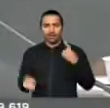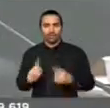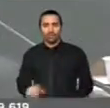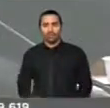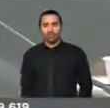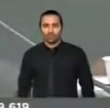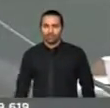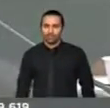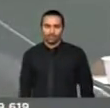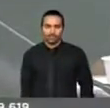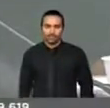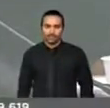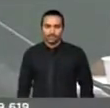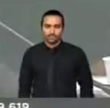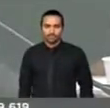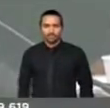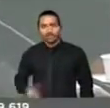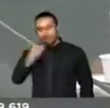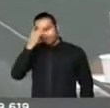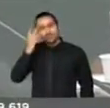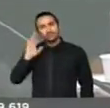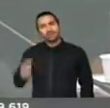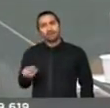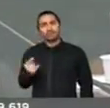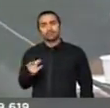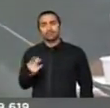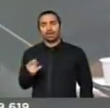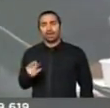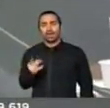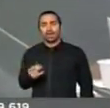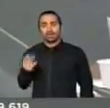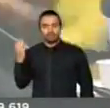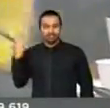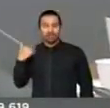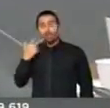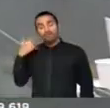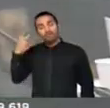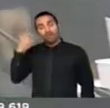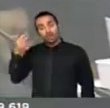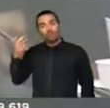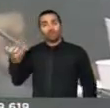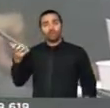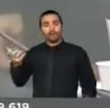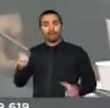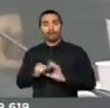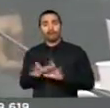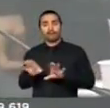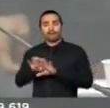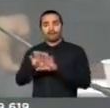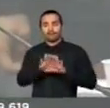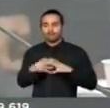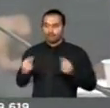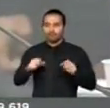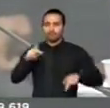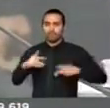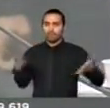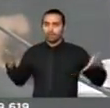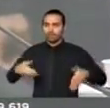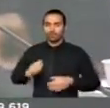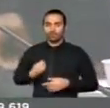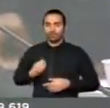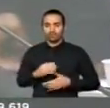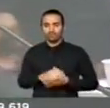Aqueles que há muito tempo pregaram a democracia participativa,